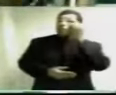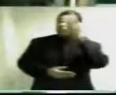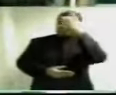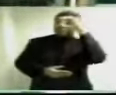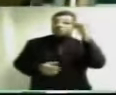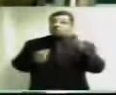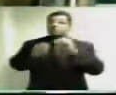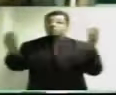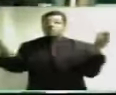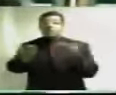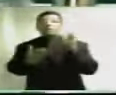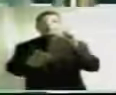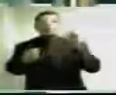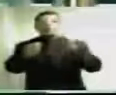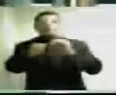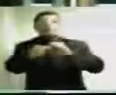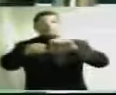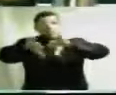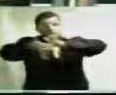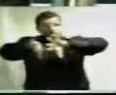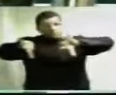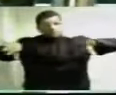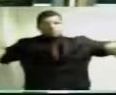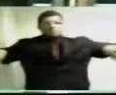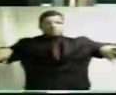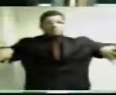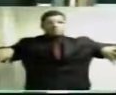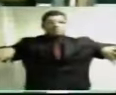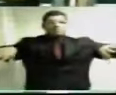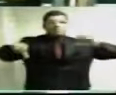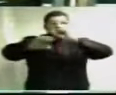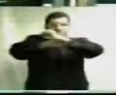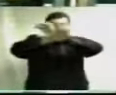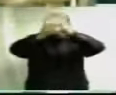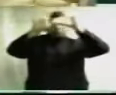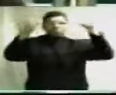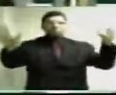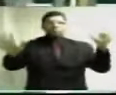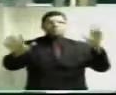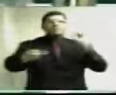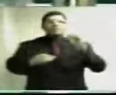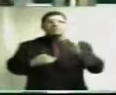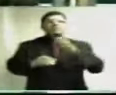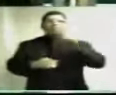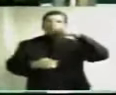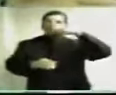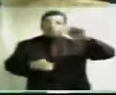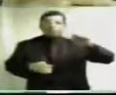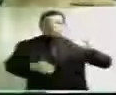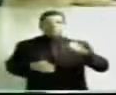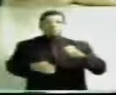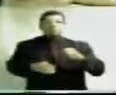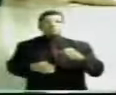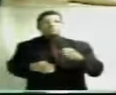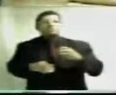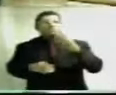está fazendo é exatamente fazendo uma separação clara do que é pão e do que é